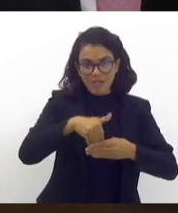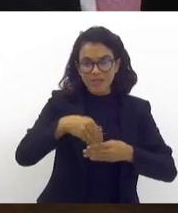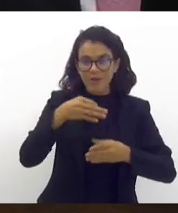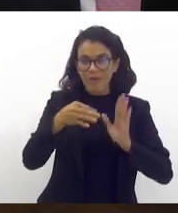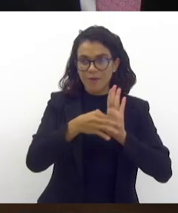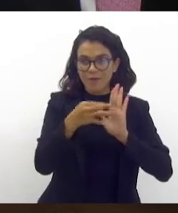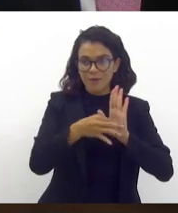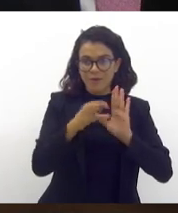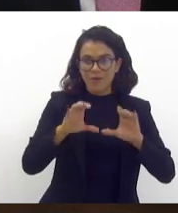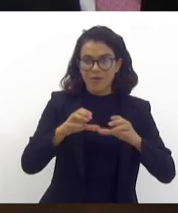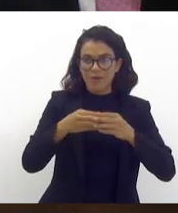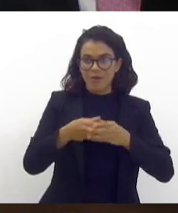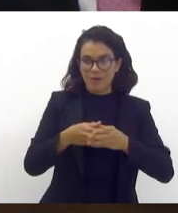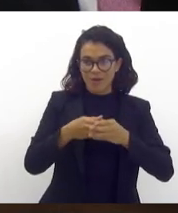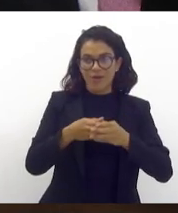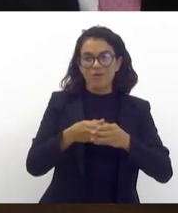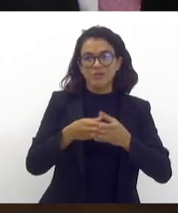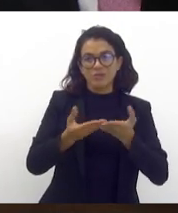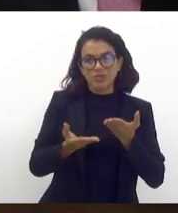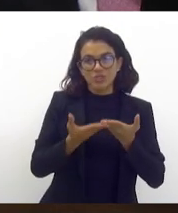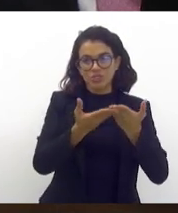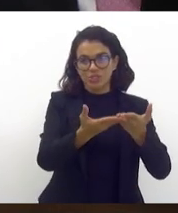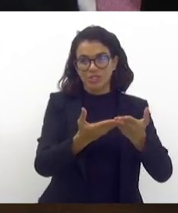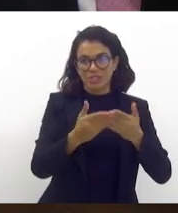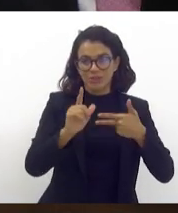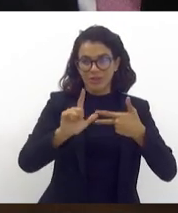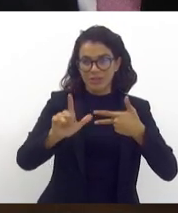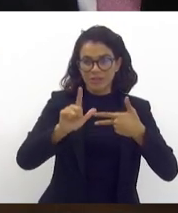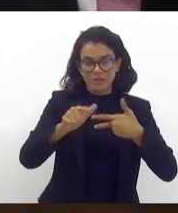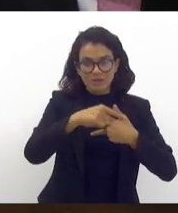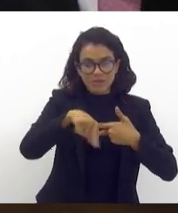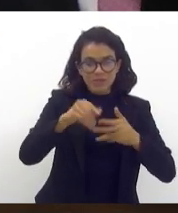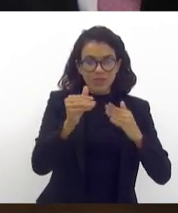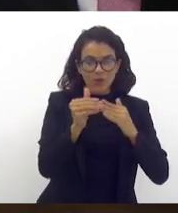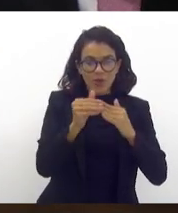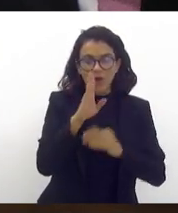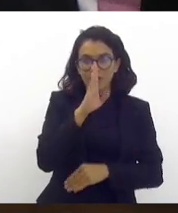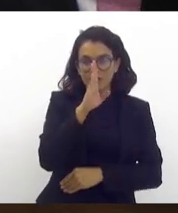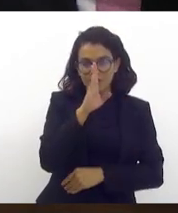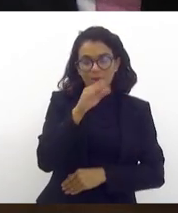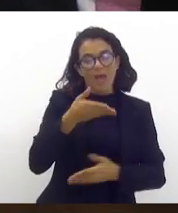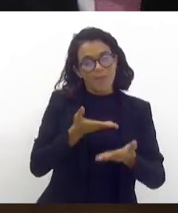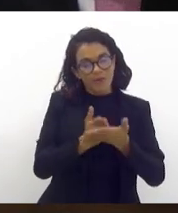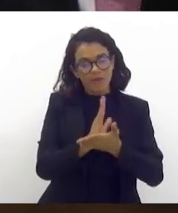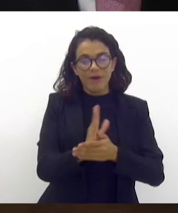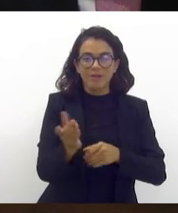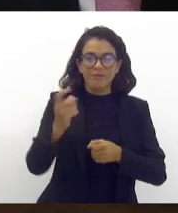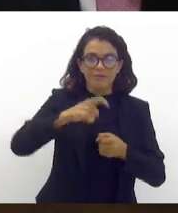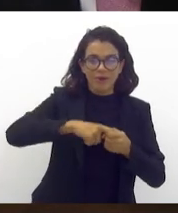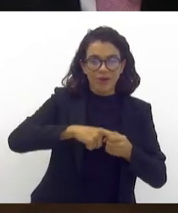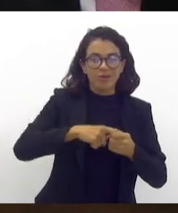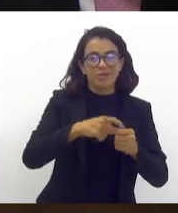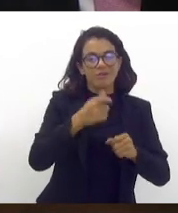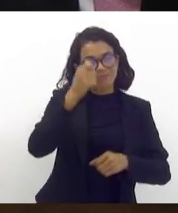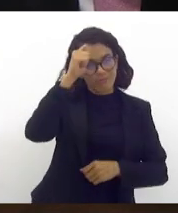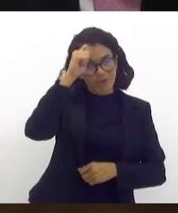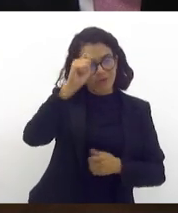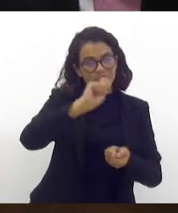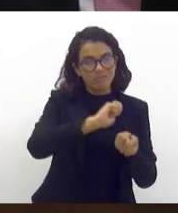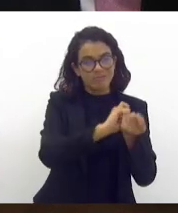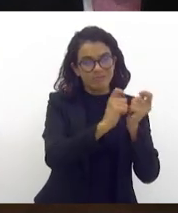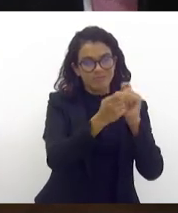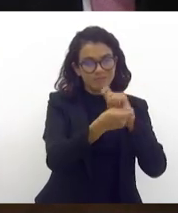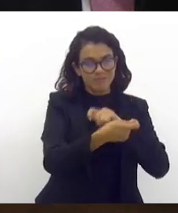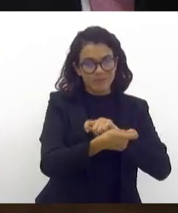da Comissão de Indicações Legislativas. Senhores Caprol, permaneçam como estão. Aprovado, retorno ao autor para